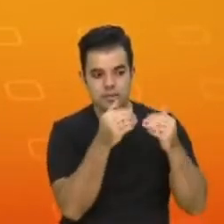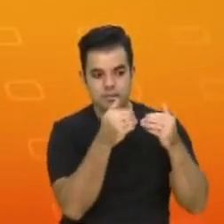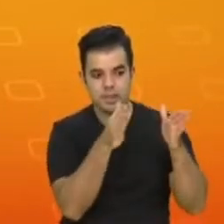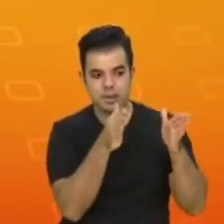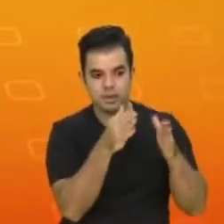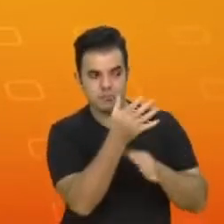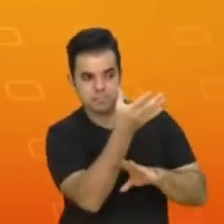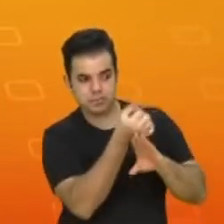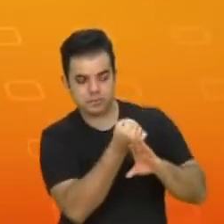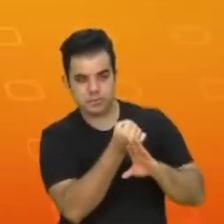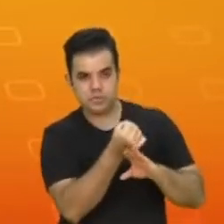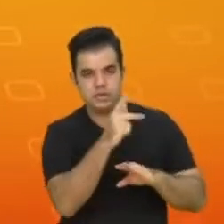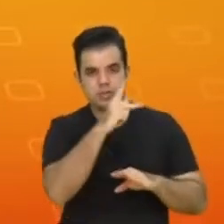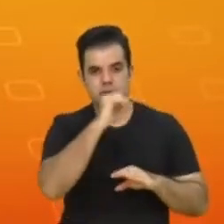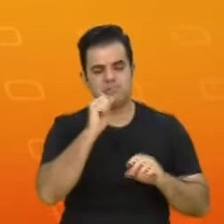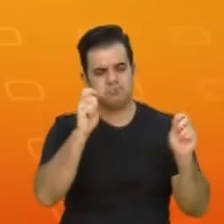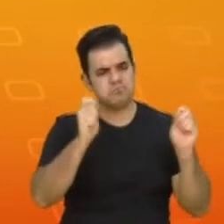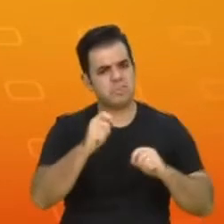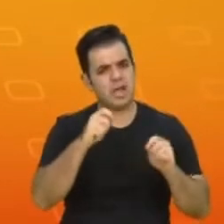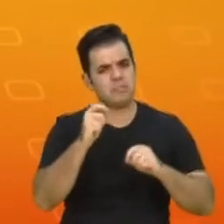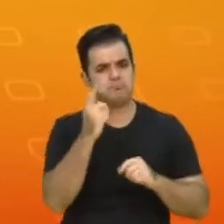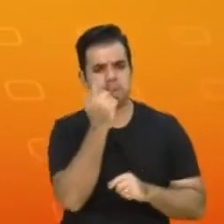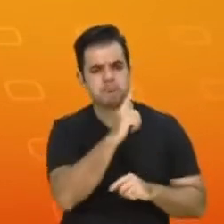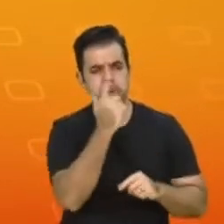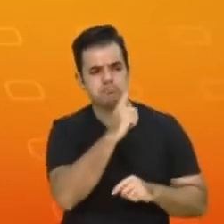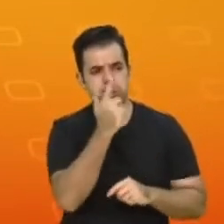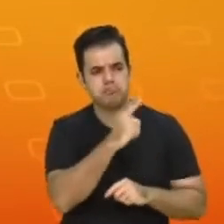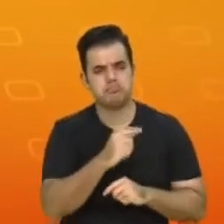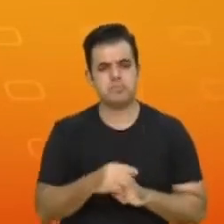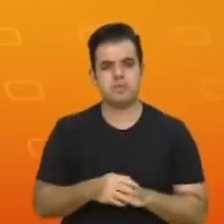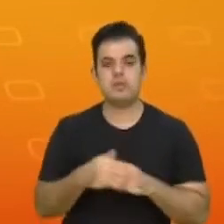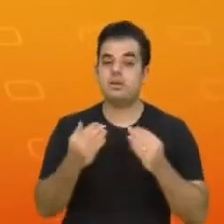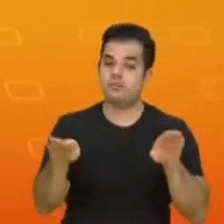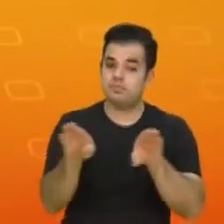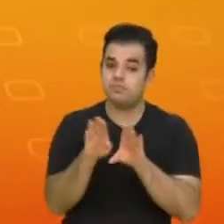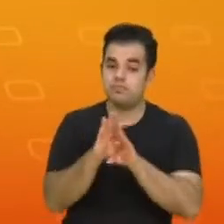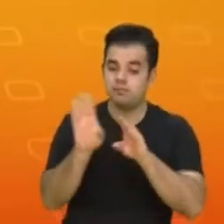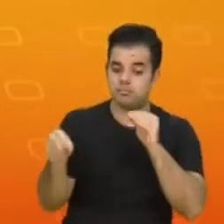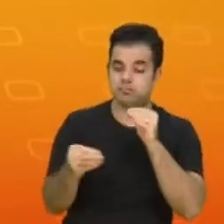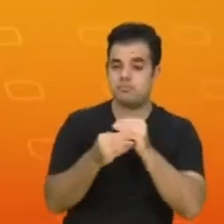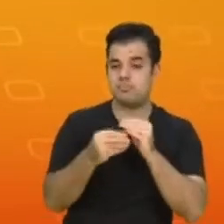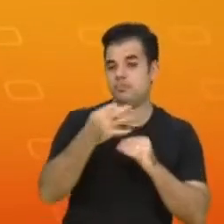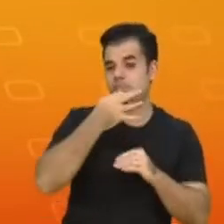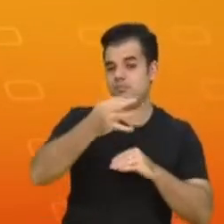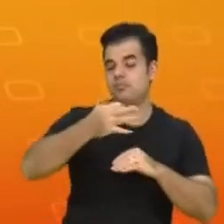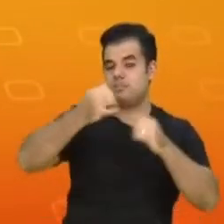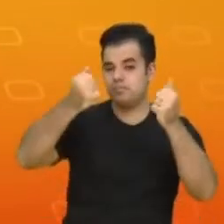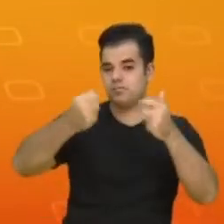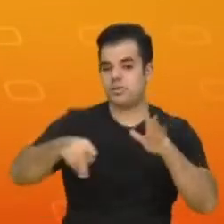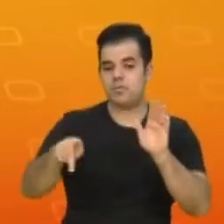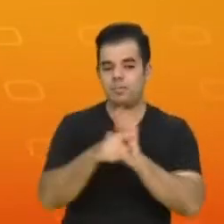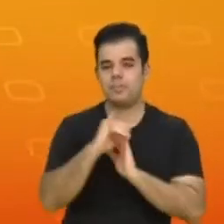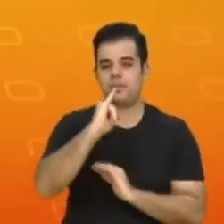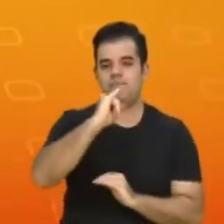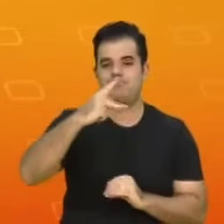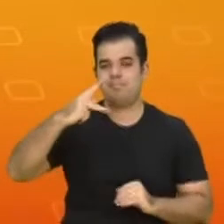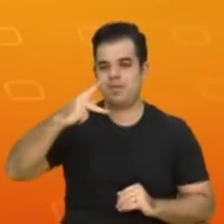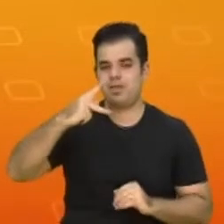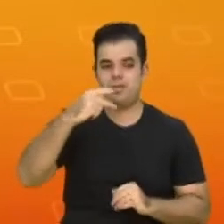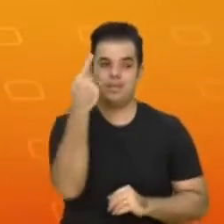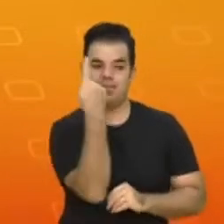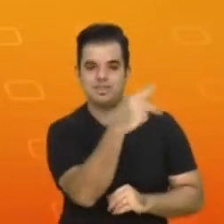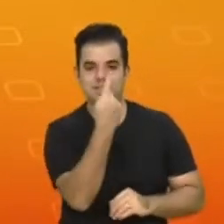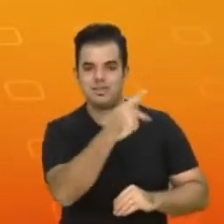coletada. Basicamente é É isso. isso aí. Eu ia só comentar que isso acontece através do endereço IP, né? Do cliente